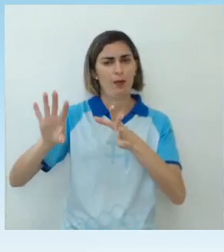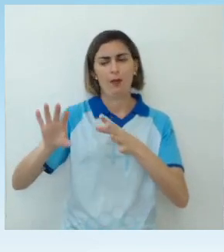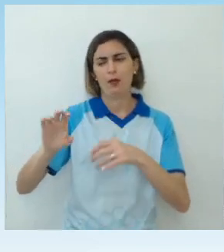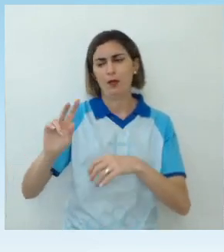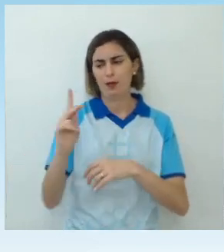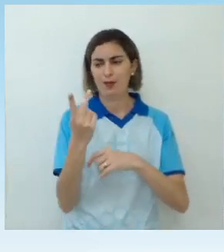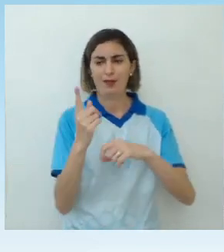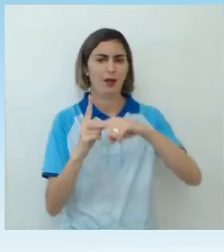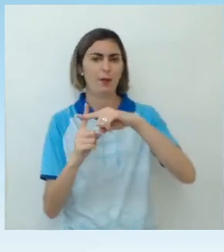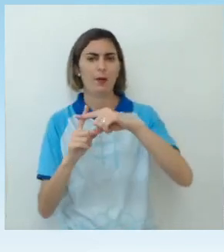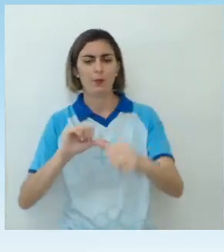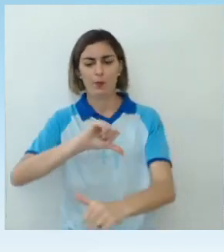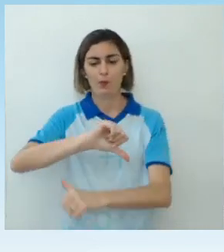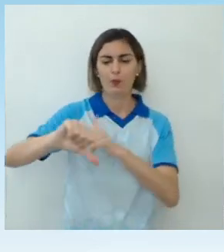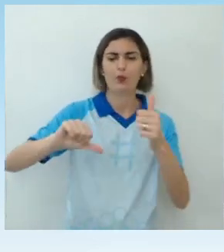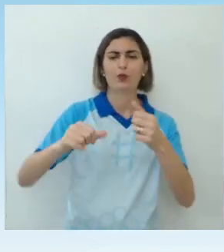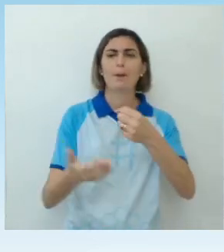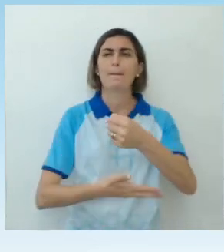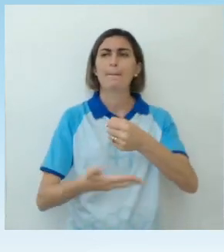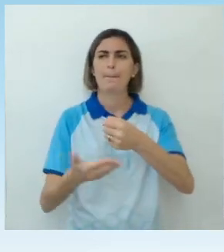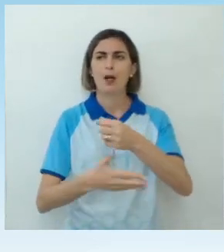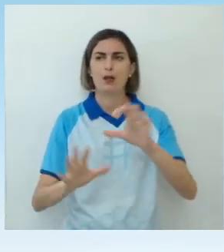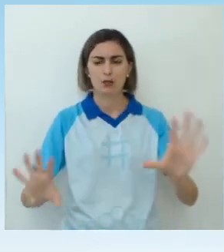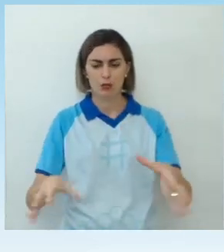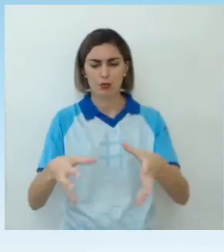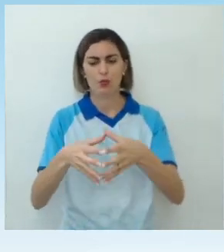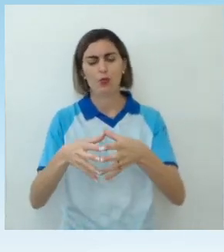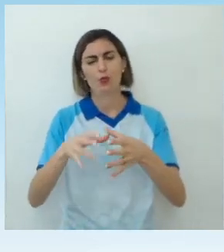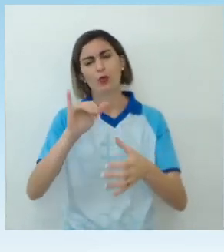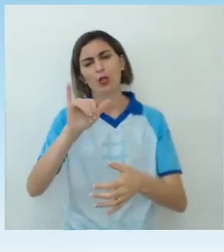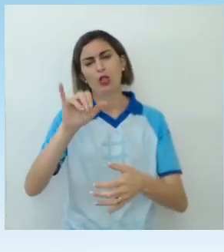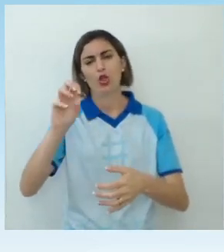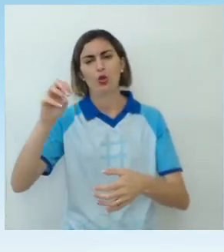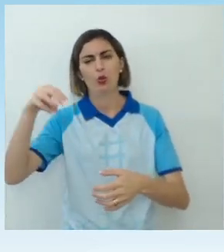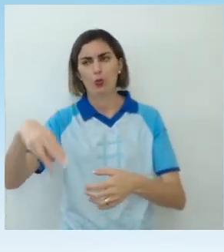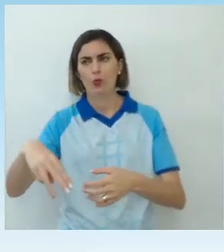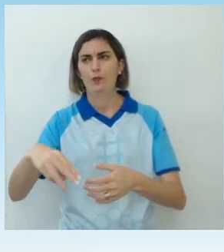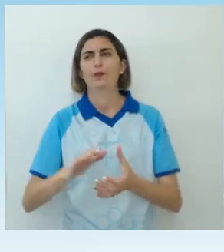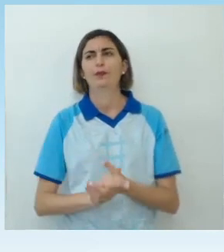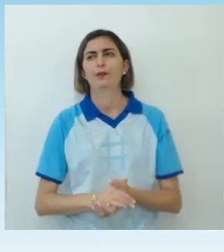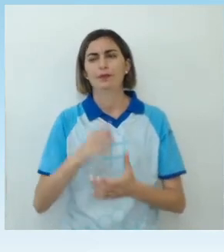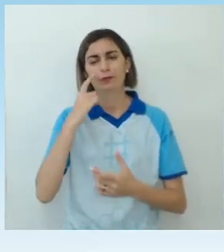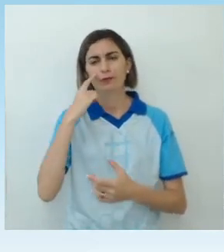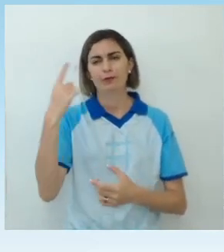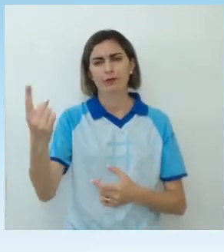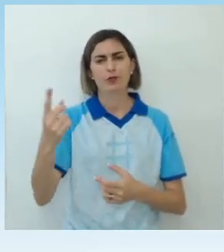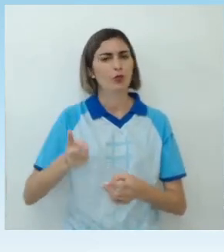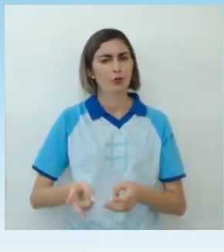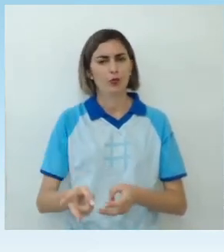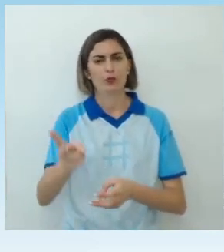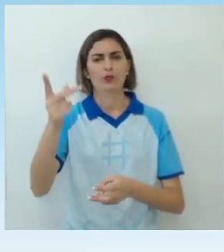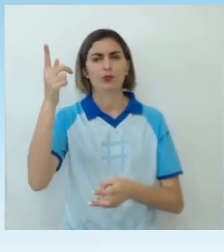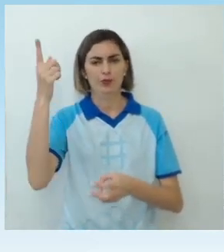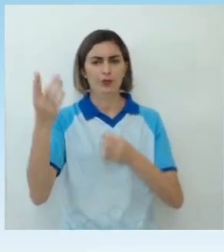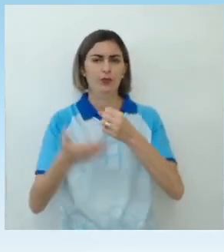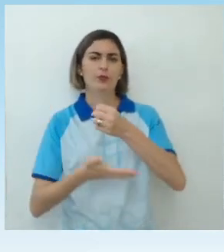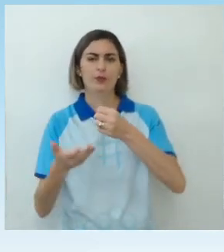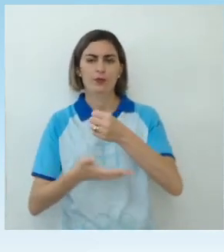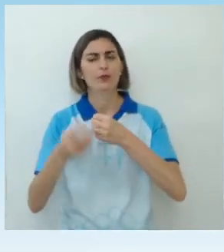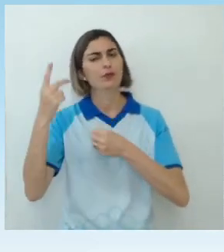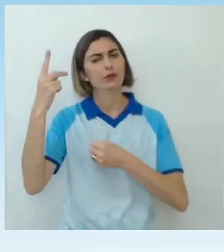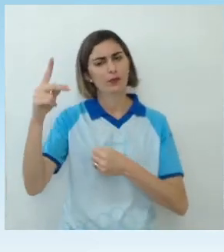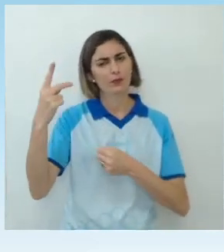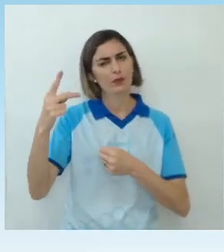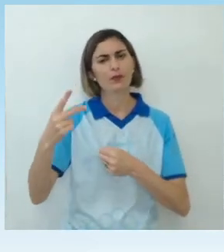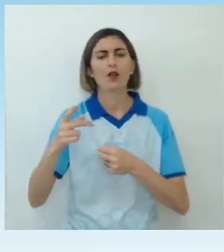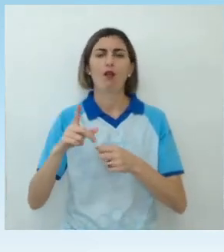H+, ele se transforma na sua base conjugada, o íon perclorato. A constante de basicidade desse íon,